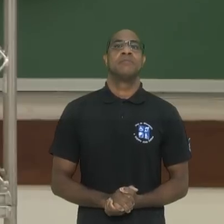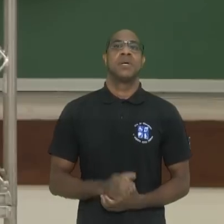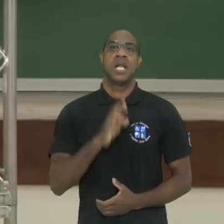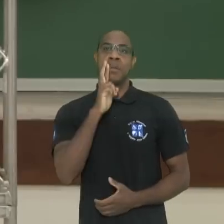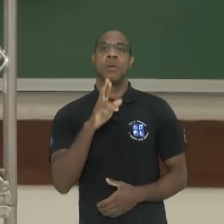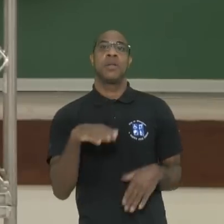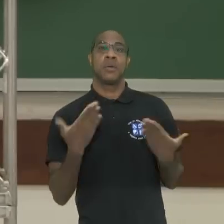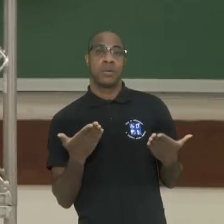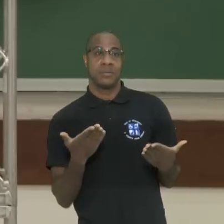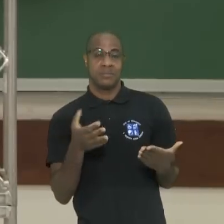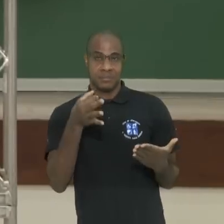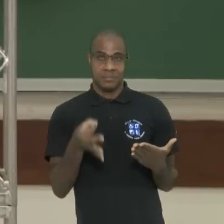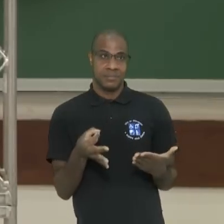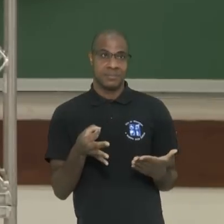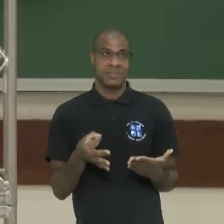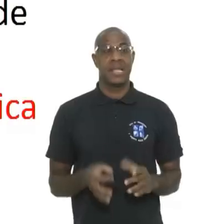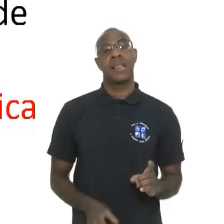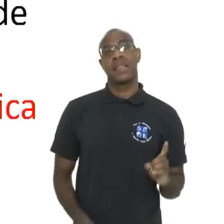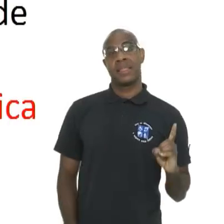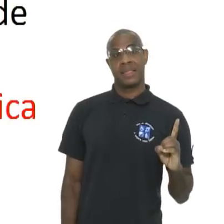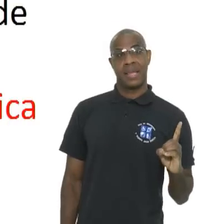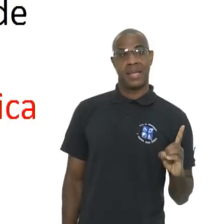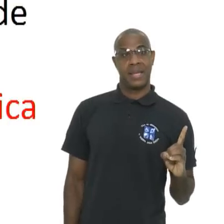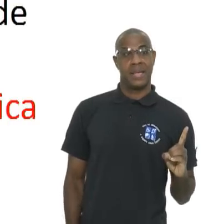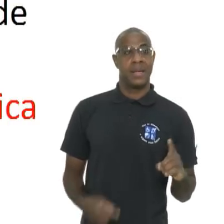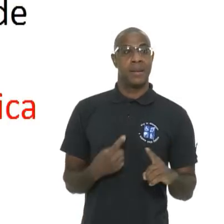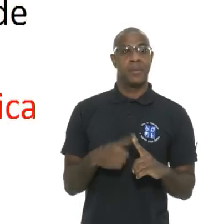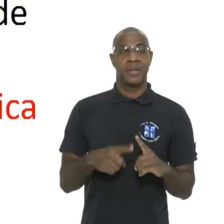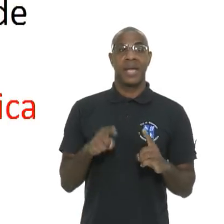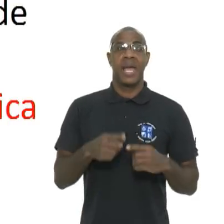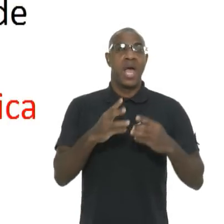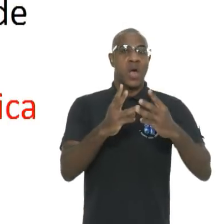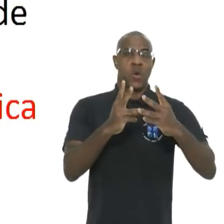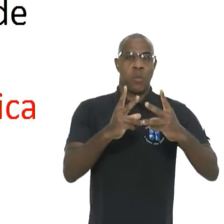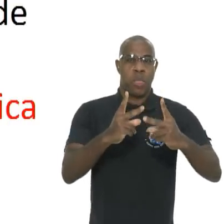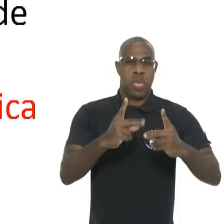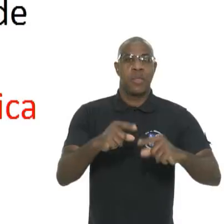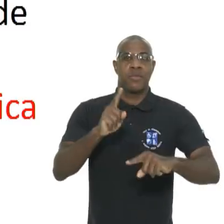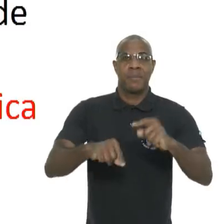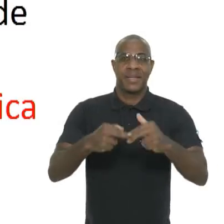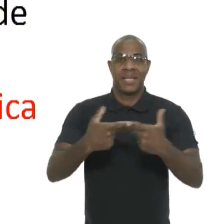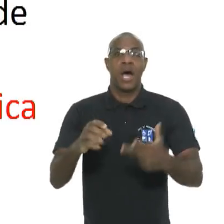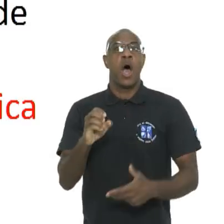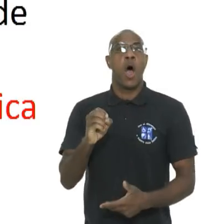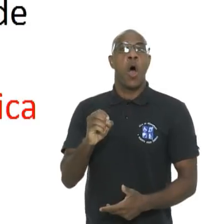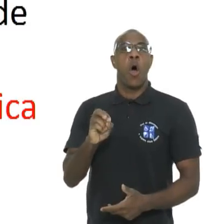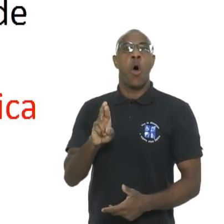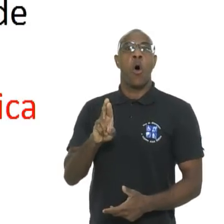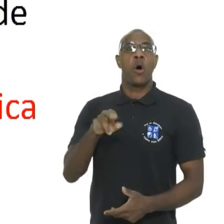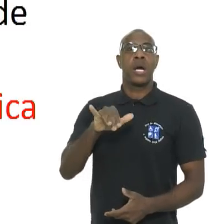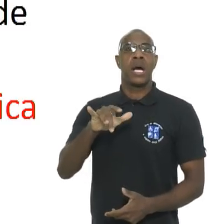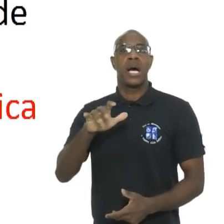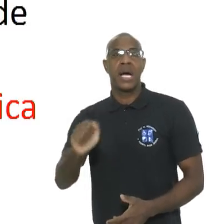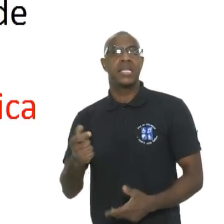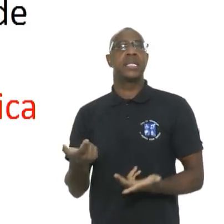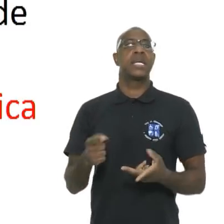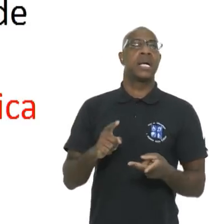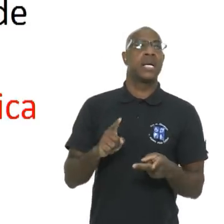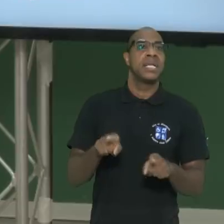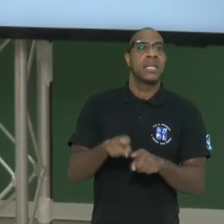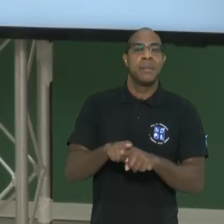Resposta correta, pessoal, letra D, porque são decompositores de matéria orgânica e ainda participam do ciclo